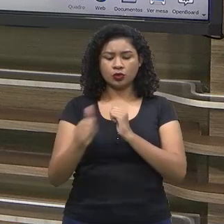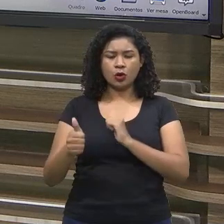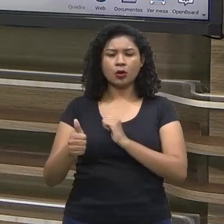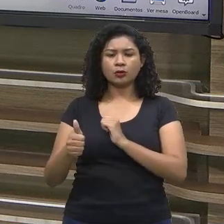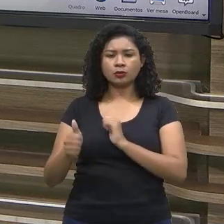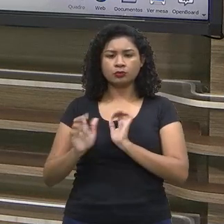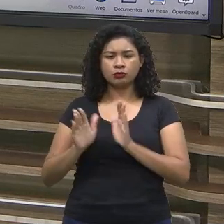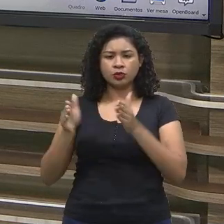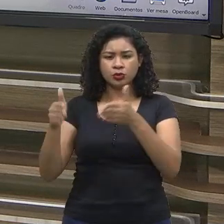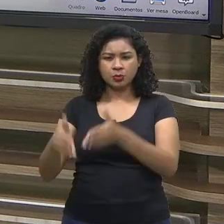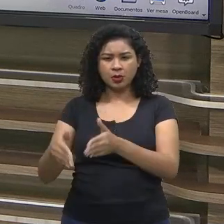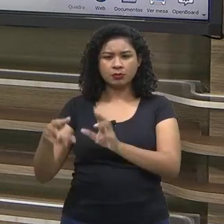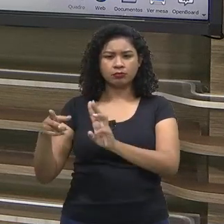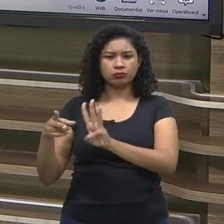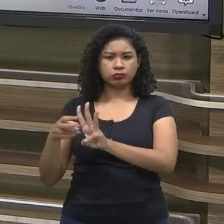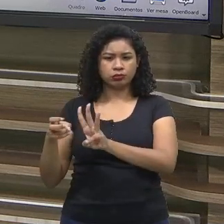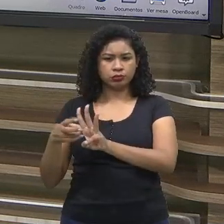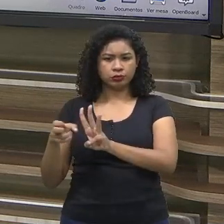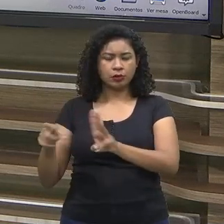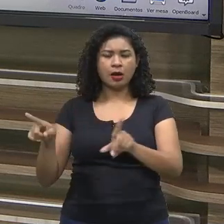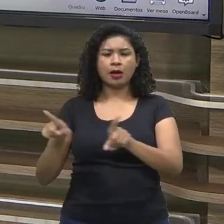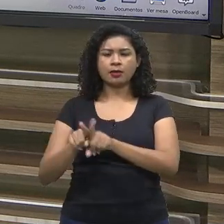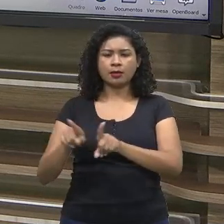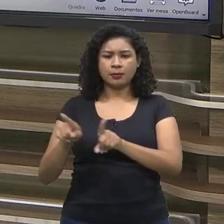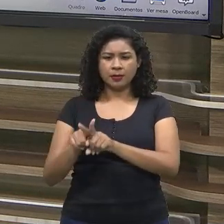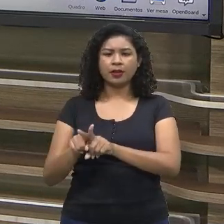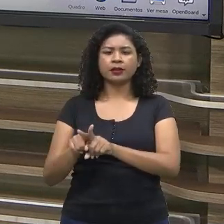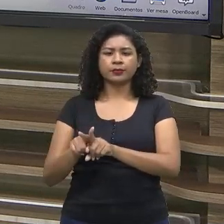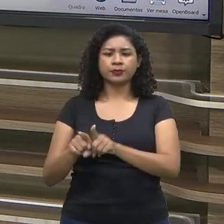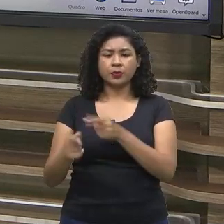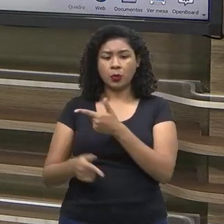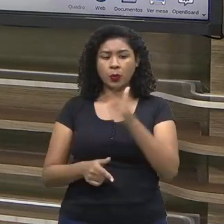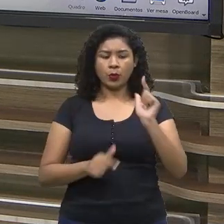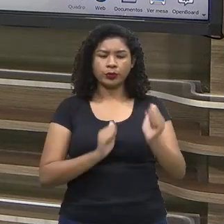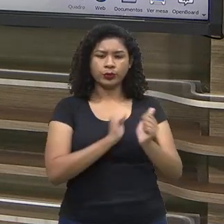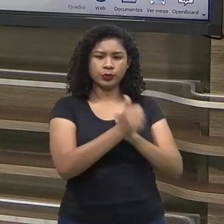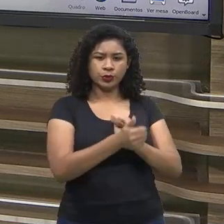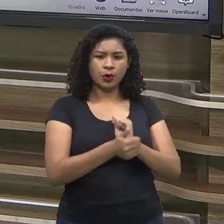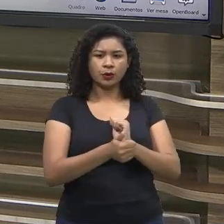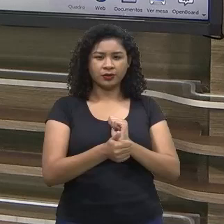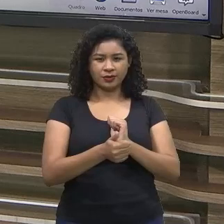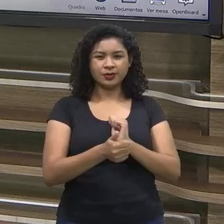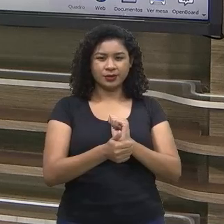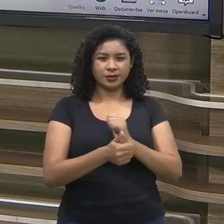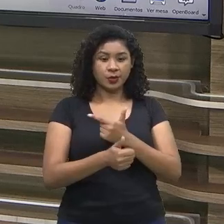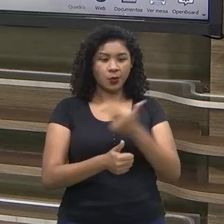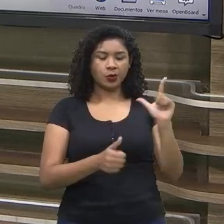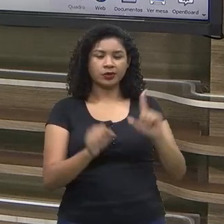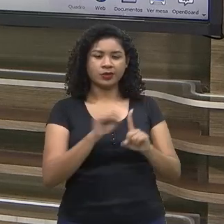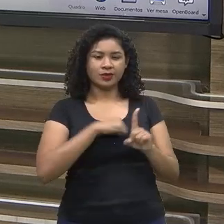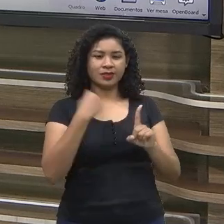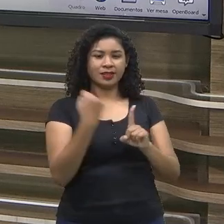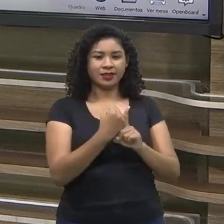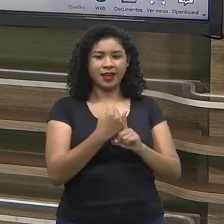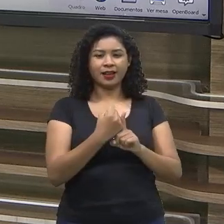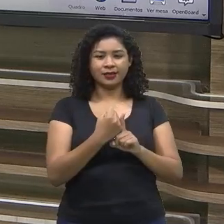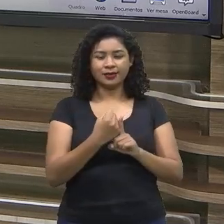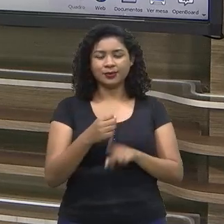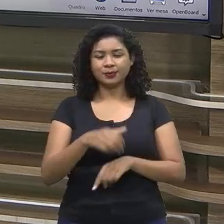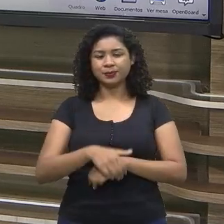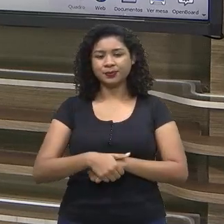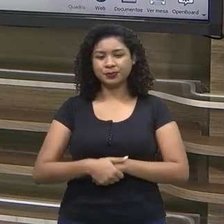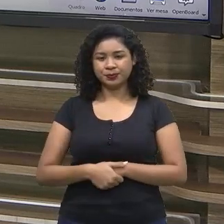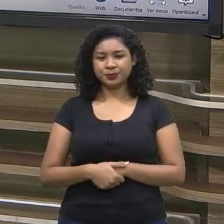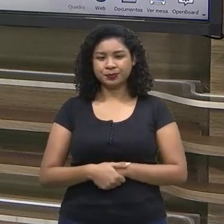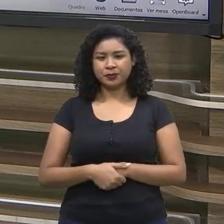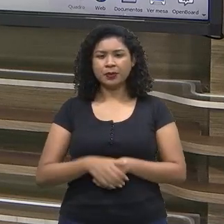quanto também dos jogos não indígenas, né? Da prática da sociedade não indígena. E